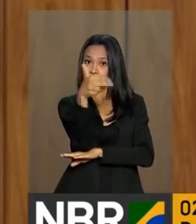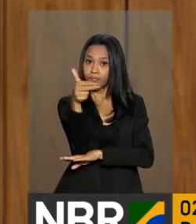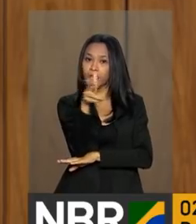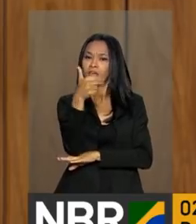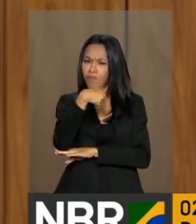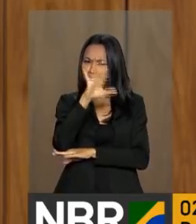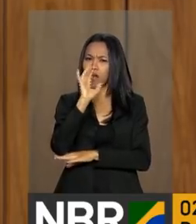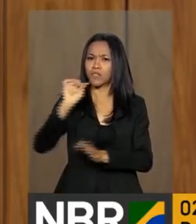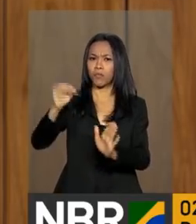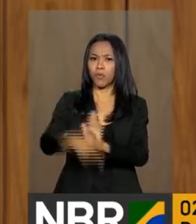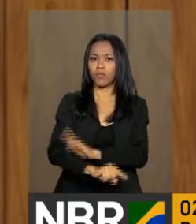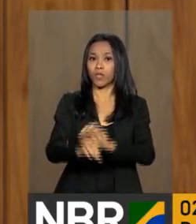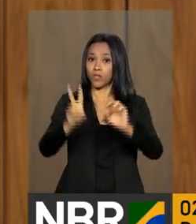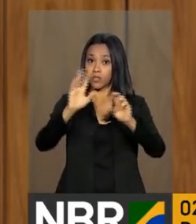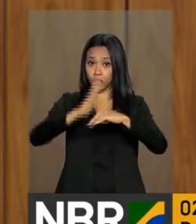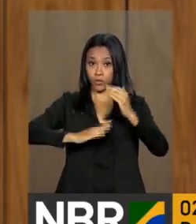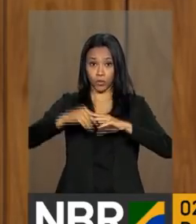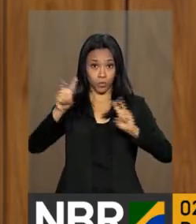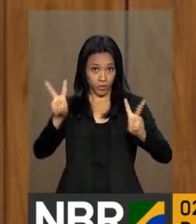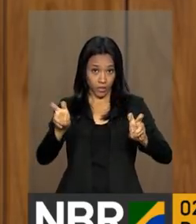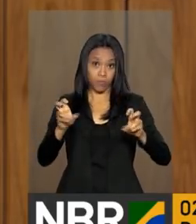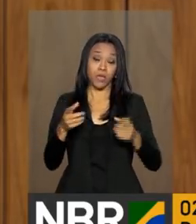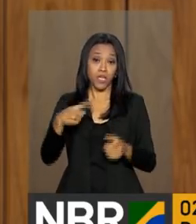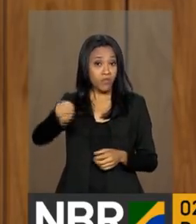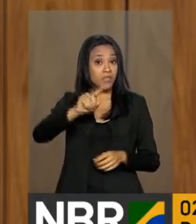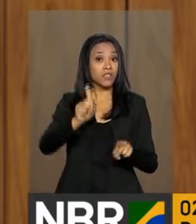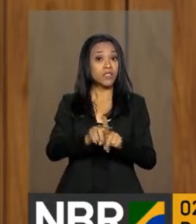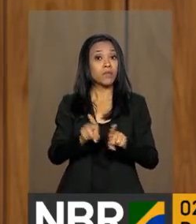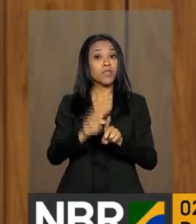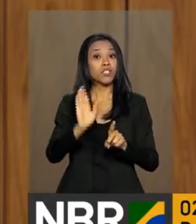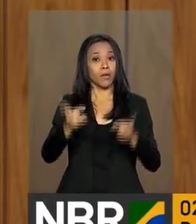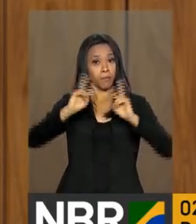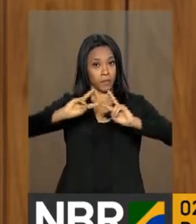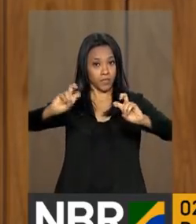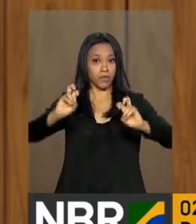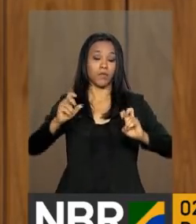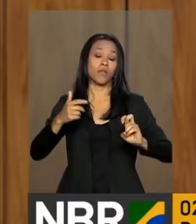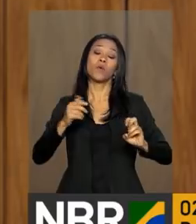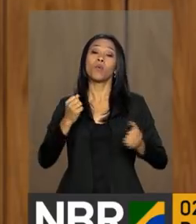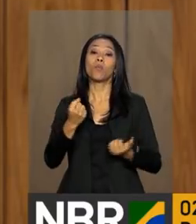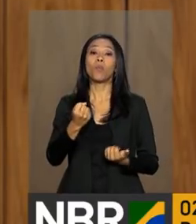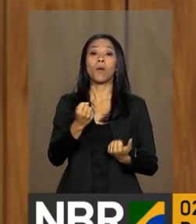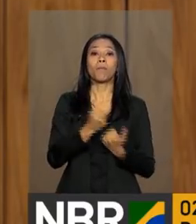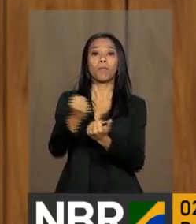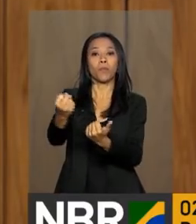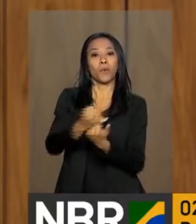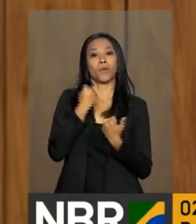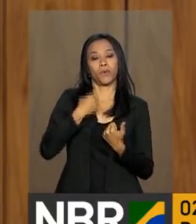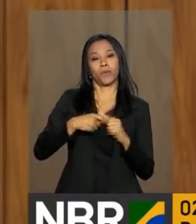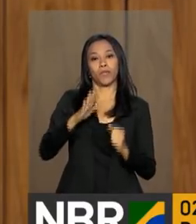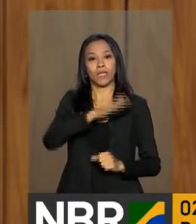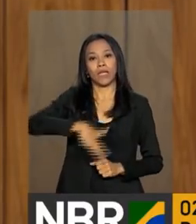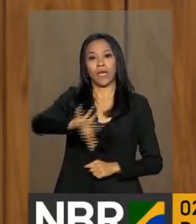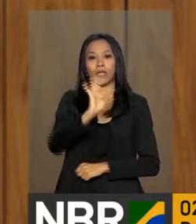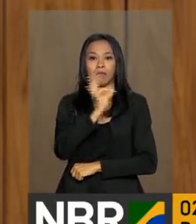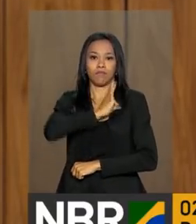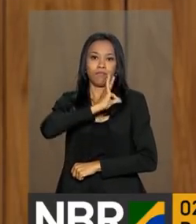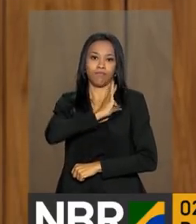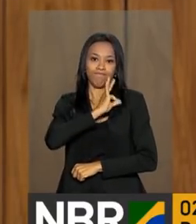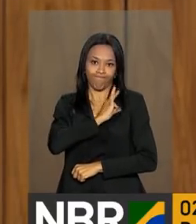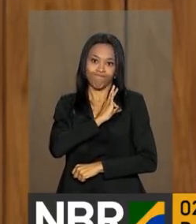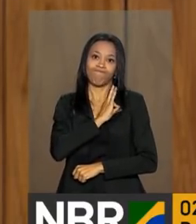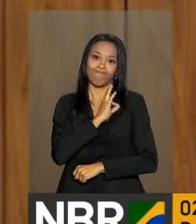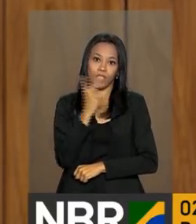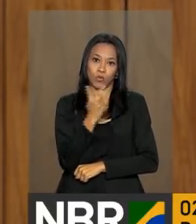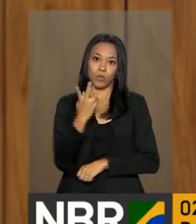E também, naturalmente, como puderam perceber, a cooperação policial entre o Brasil e o